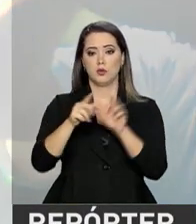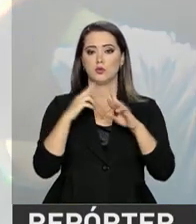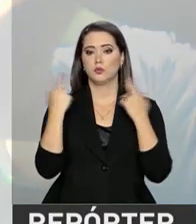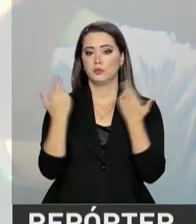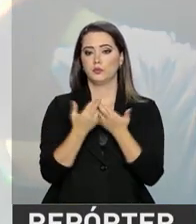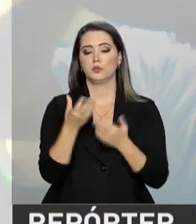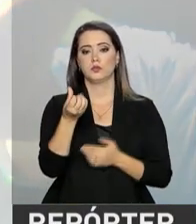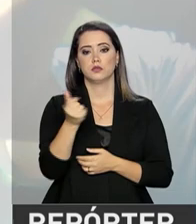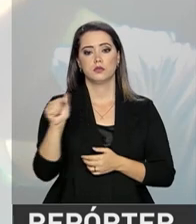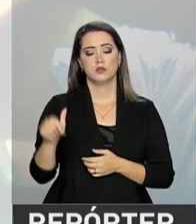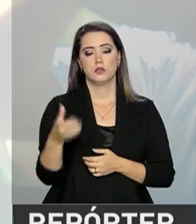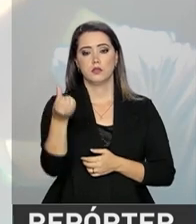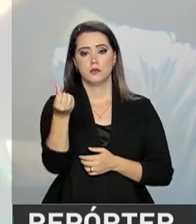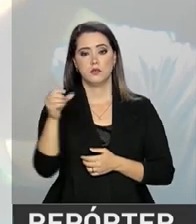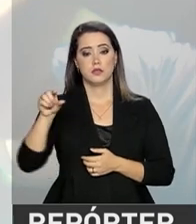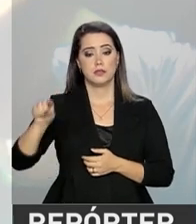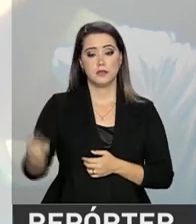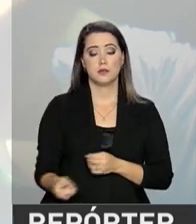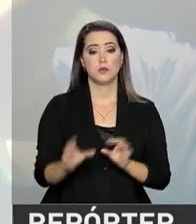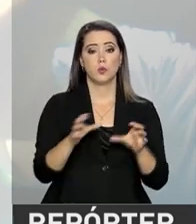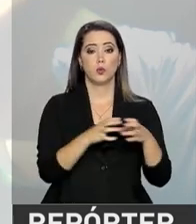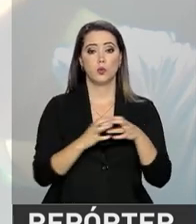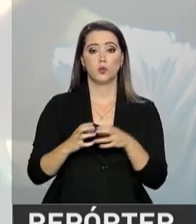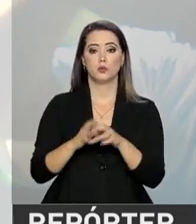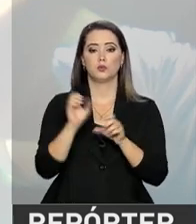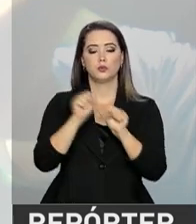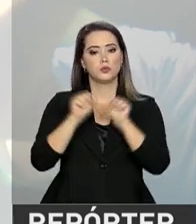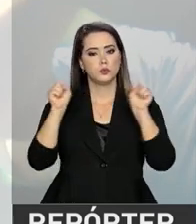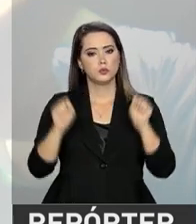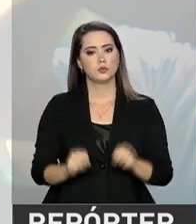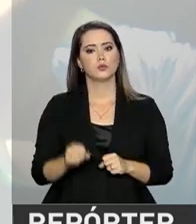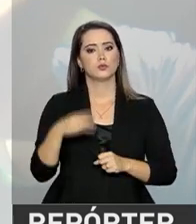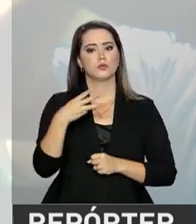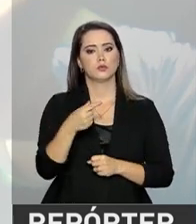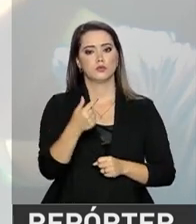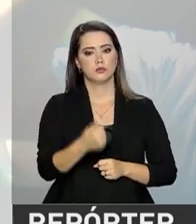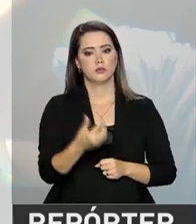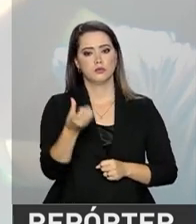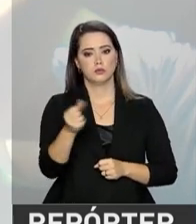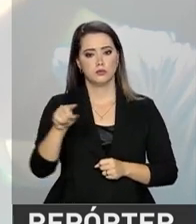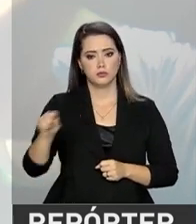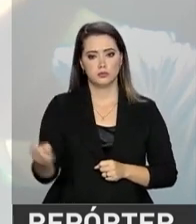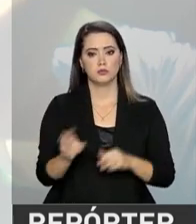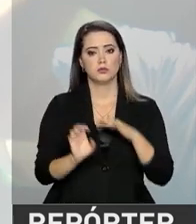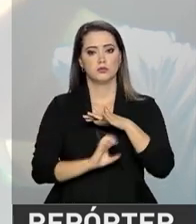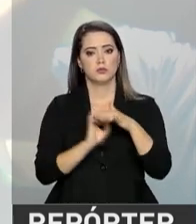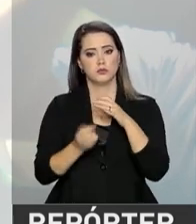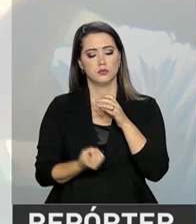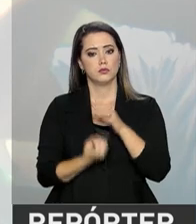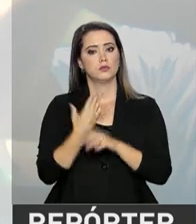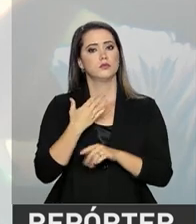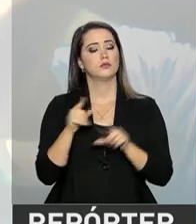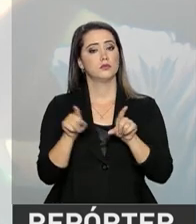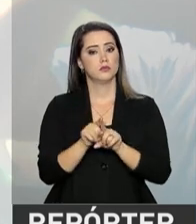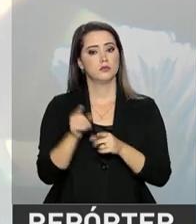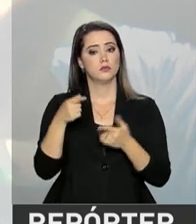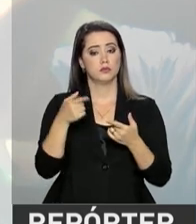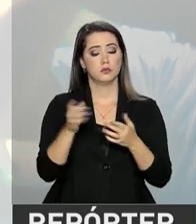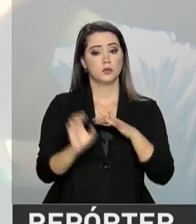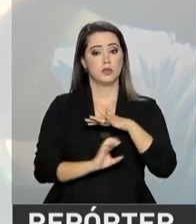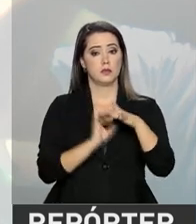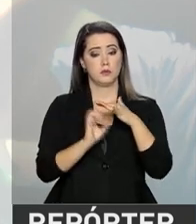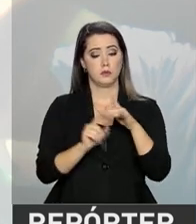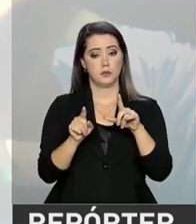em 6.600 cooperativas. O sistema gera 376 mil empregos formais. As